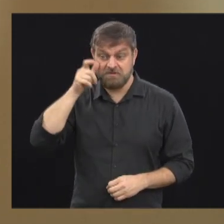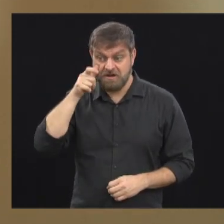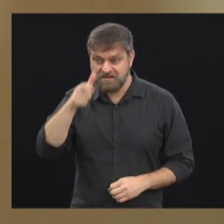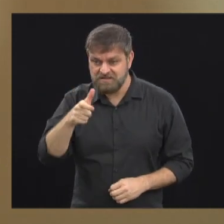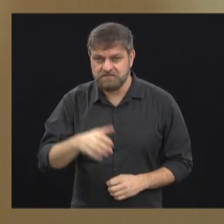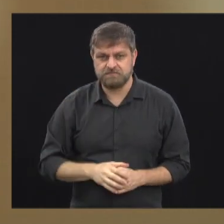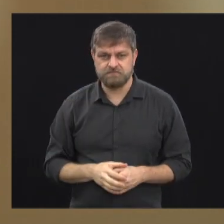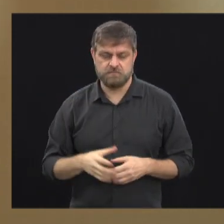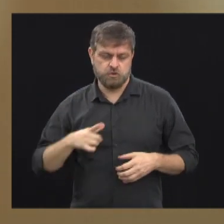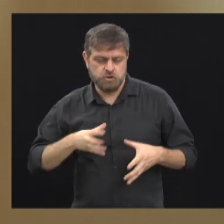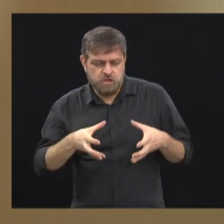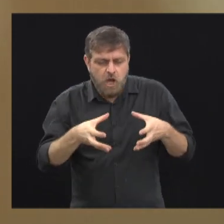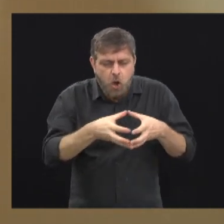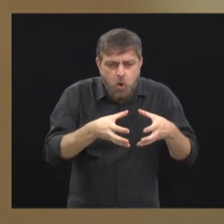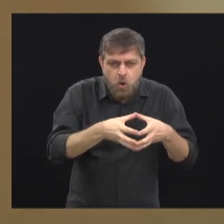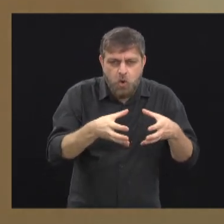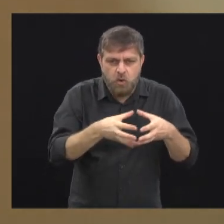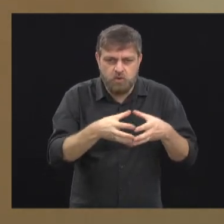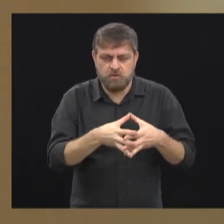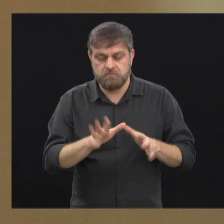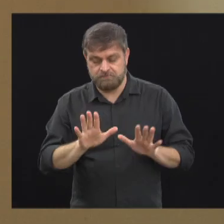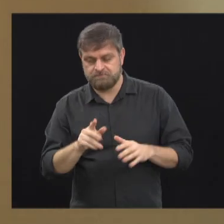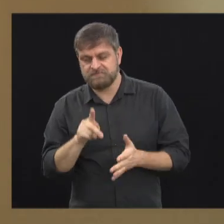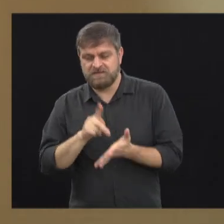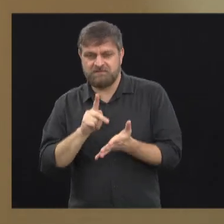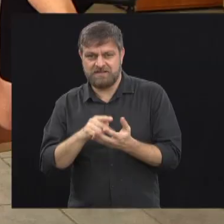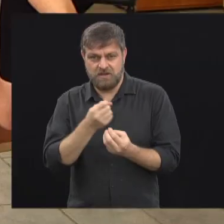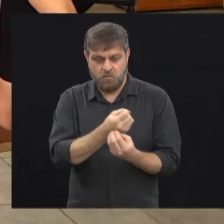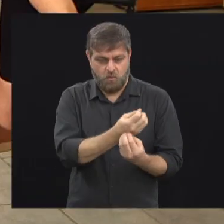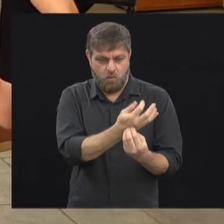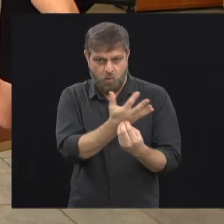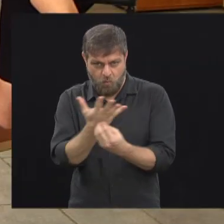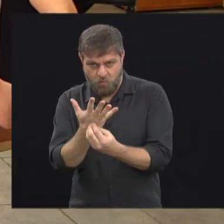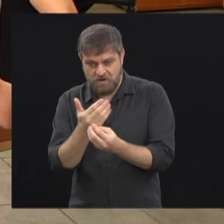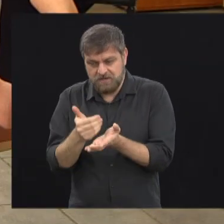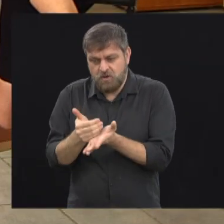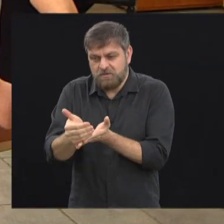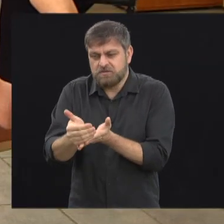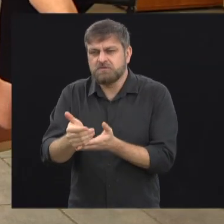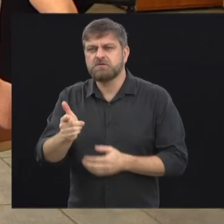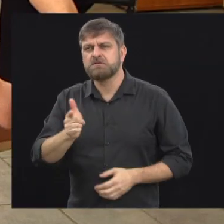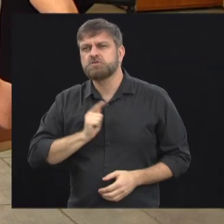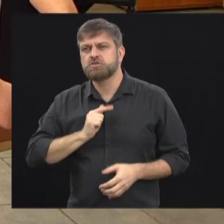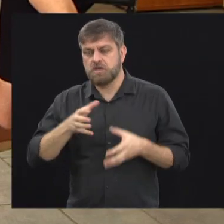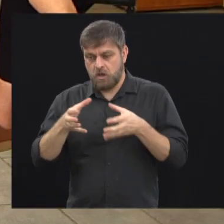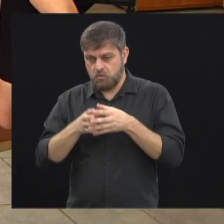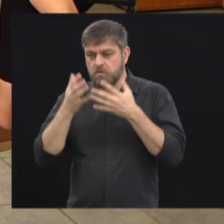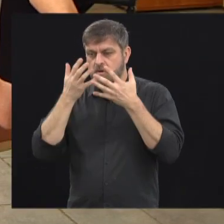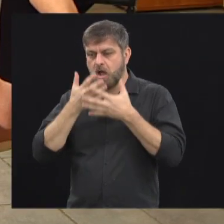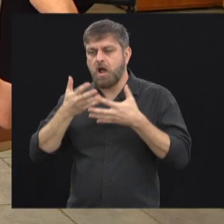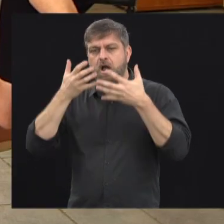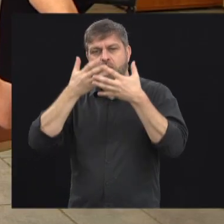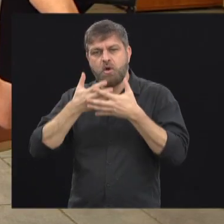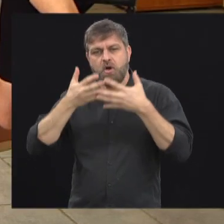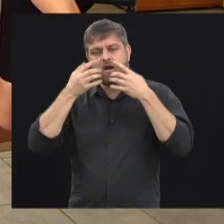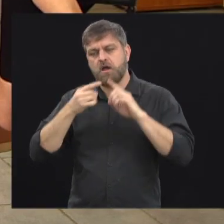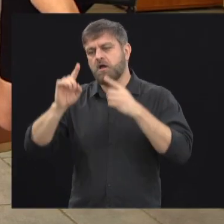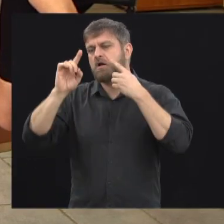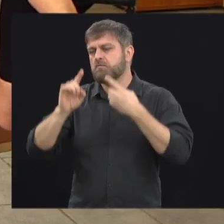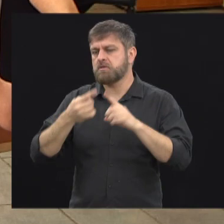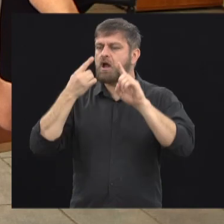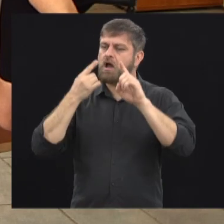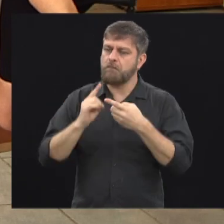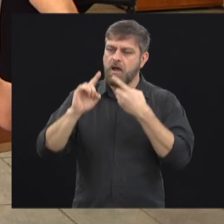O próprio grupo, na verdade, quando o Arte começou, né, Olímpia, a gente tinha o coral.